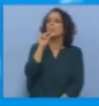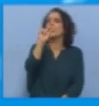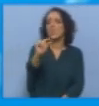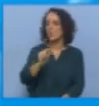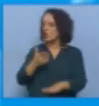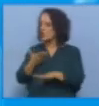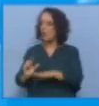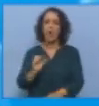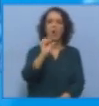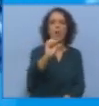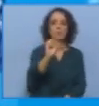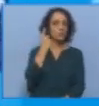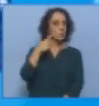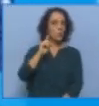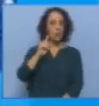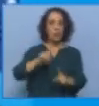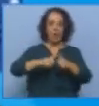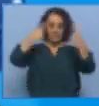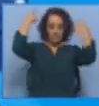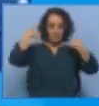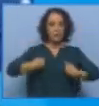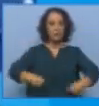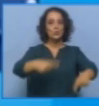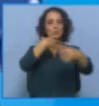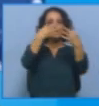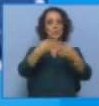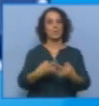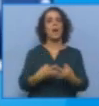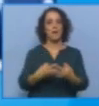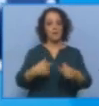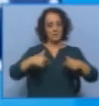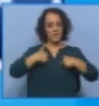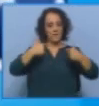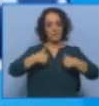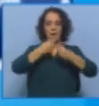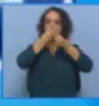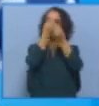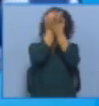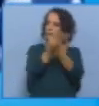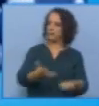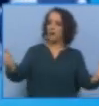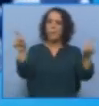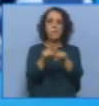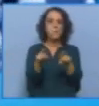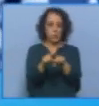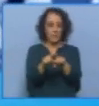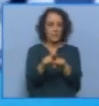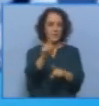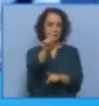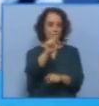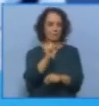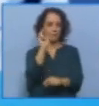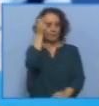sobras, umas migalhas, mas faz-se ele banquete para nós. Já agora